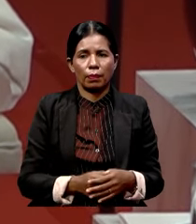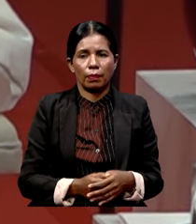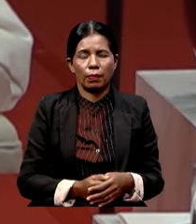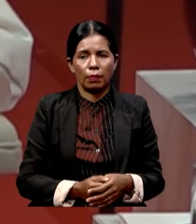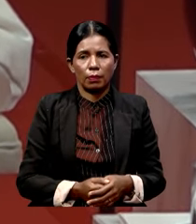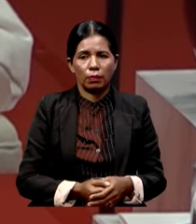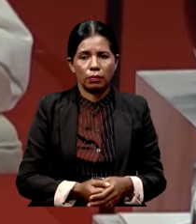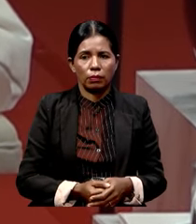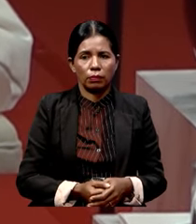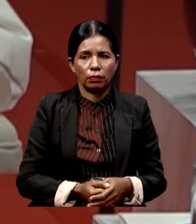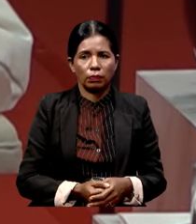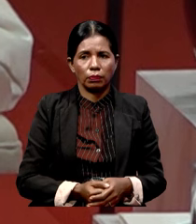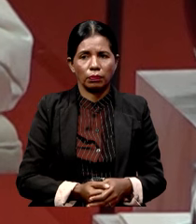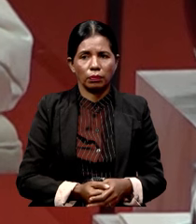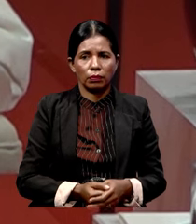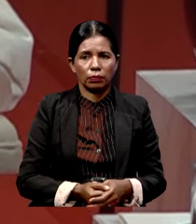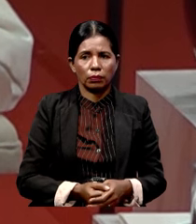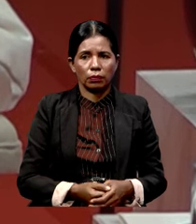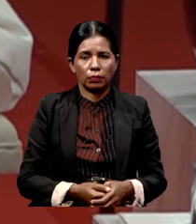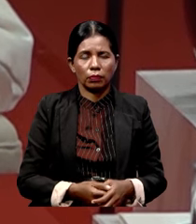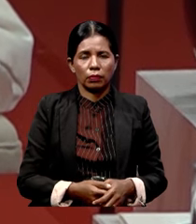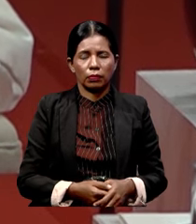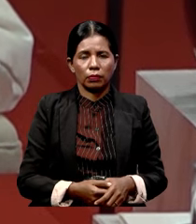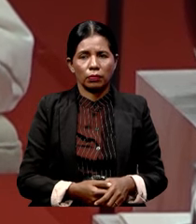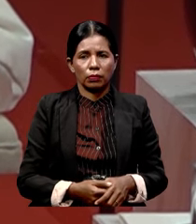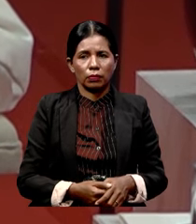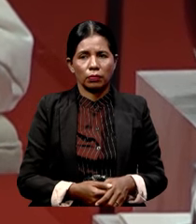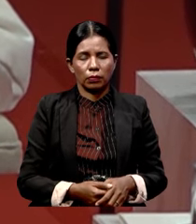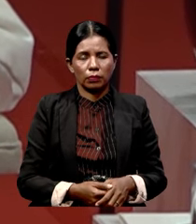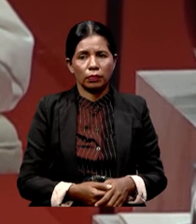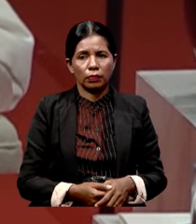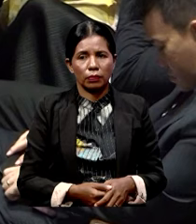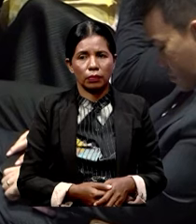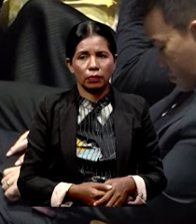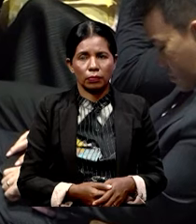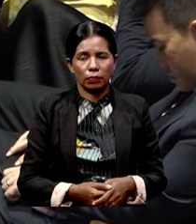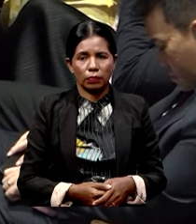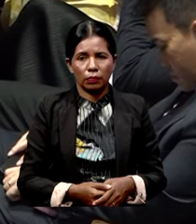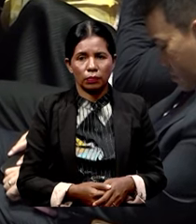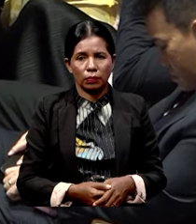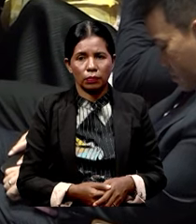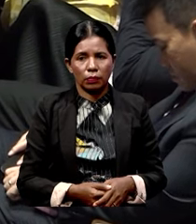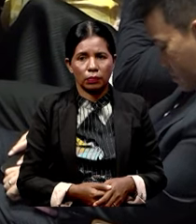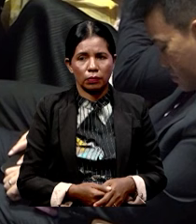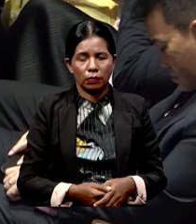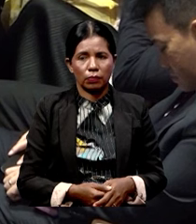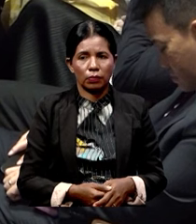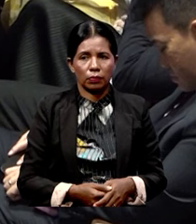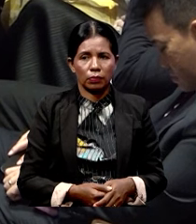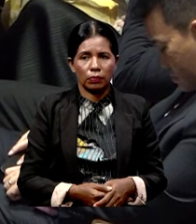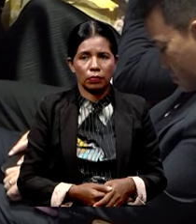lavoratori migranti che molto contribuiscono alla costruzione della società e ai quali